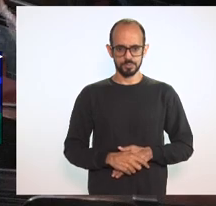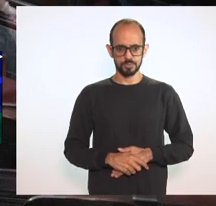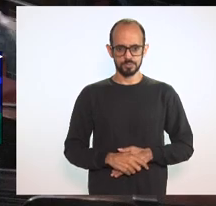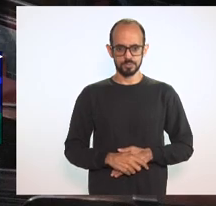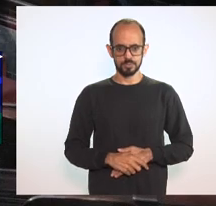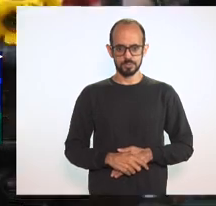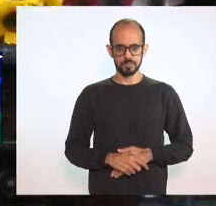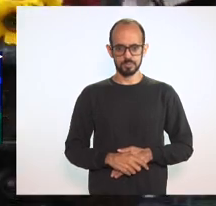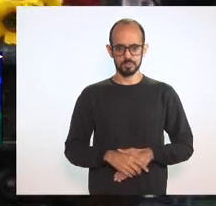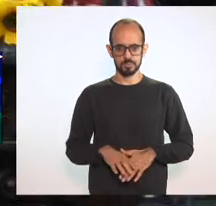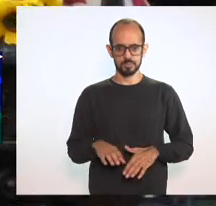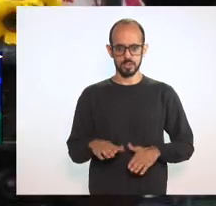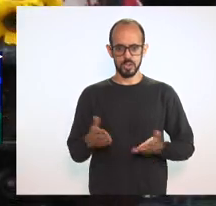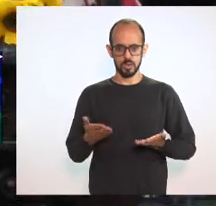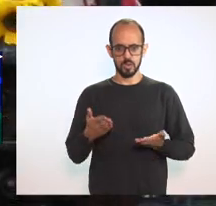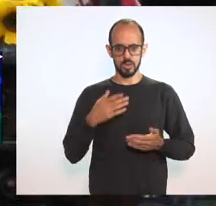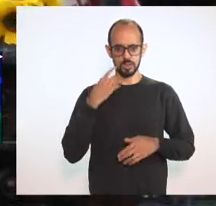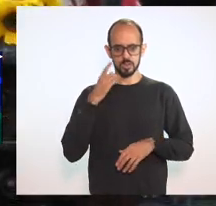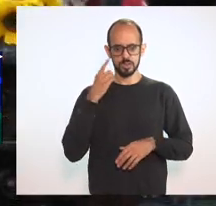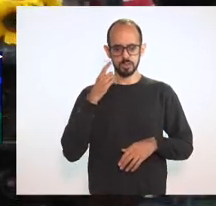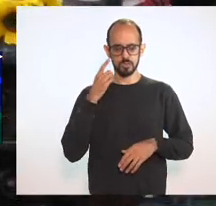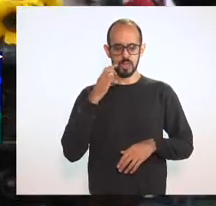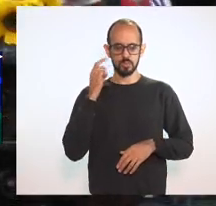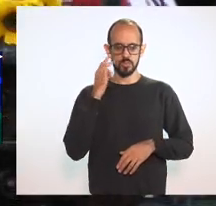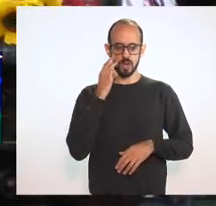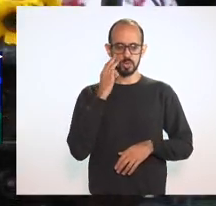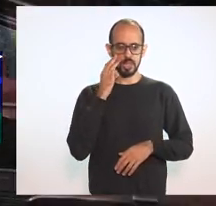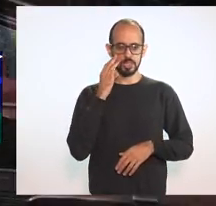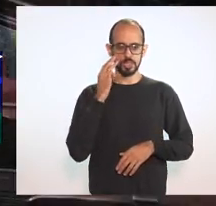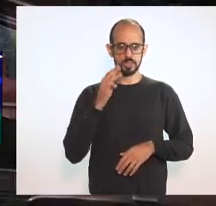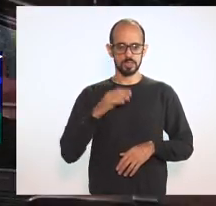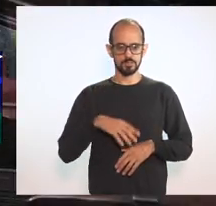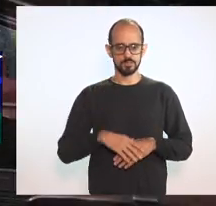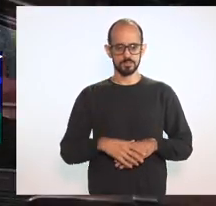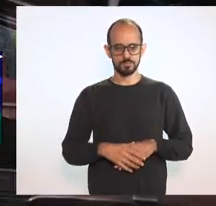Ah tá discutir Deputado waldeck Carneiro